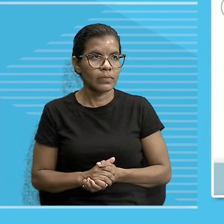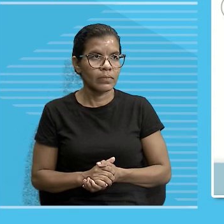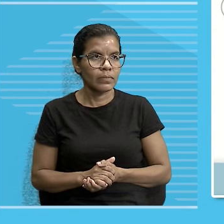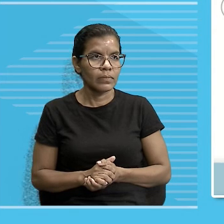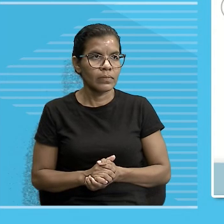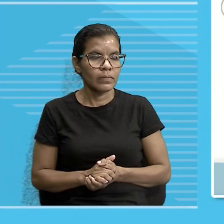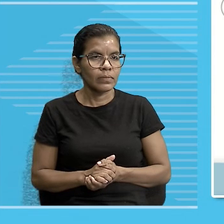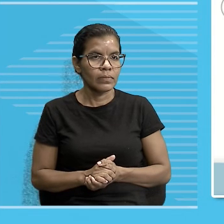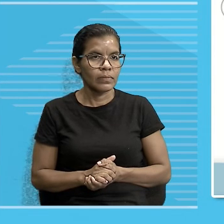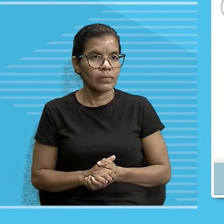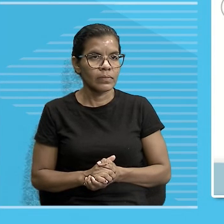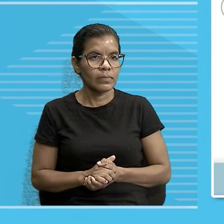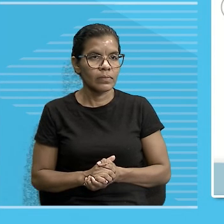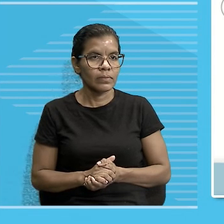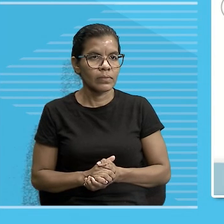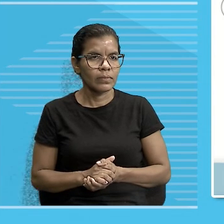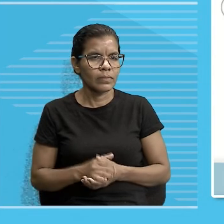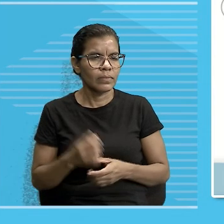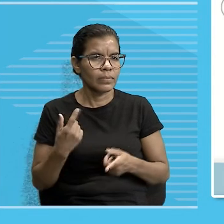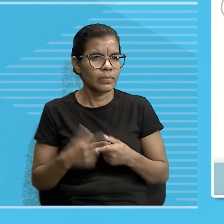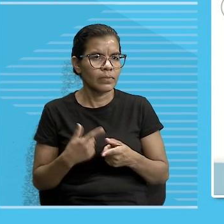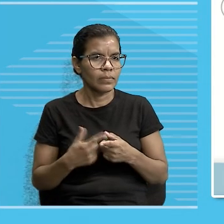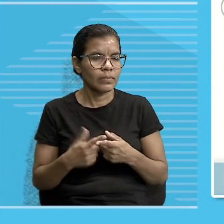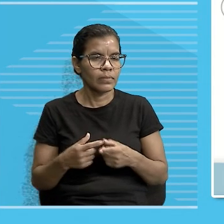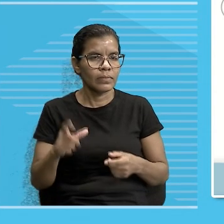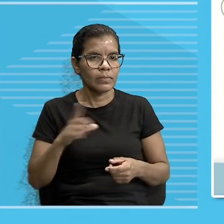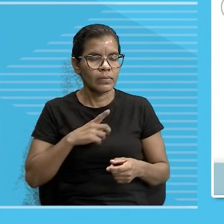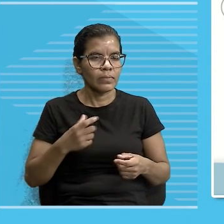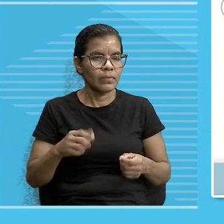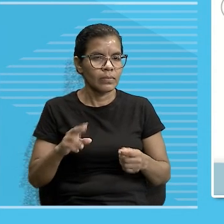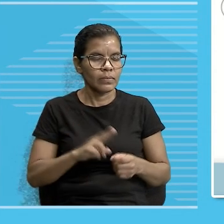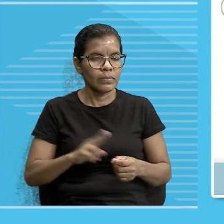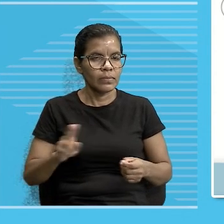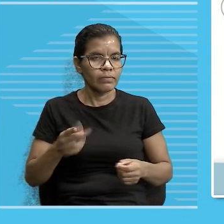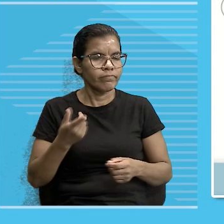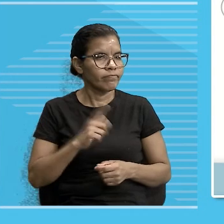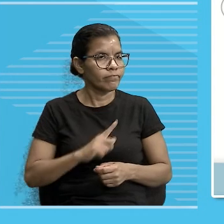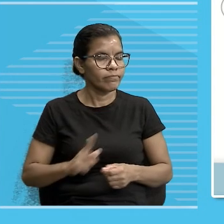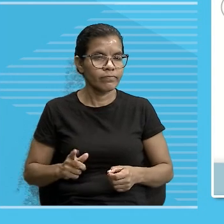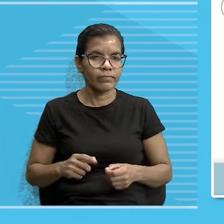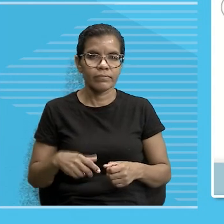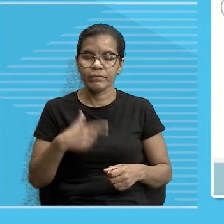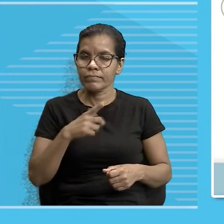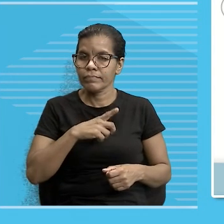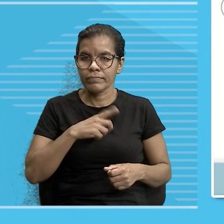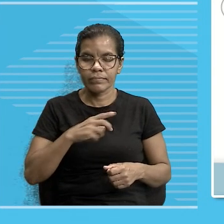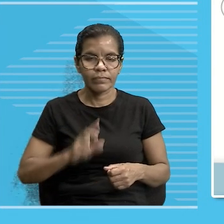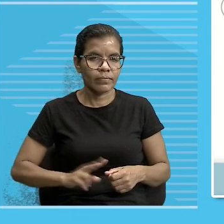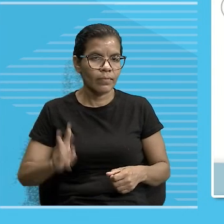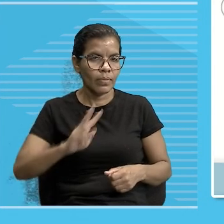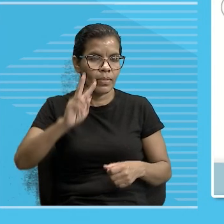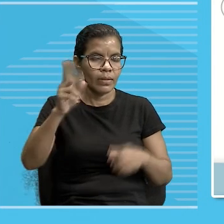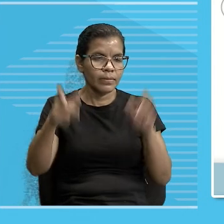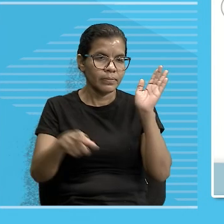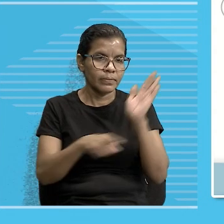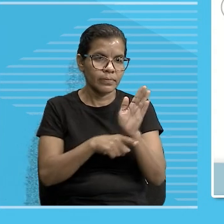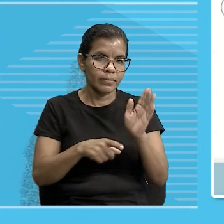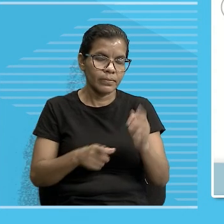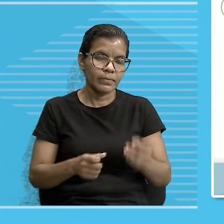Essa escala absoluta, por que que ela tem esse nome? Porque ela não vai possuir valores